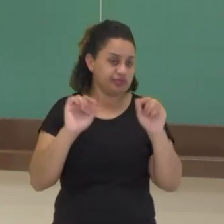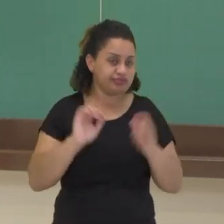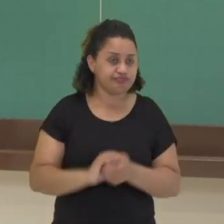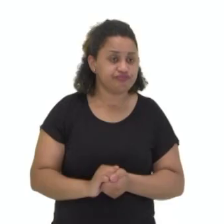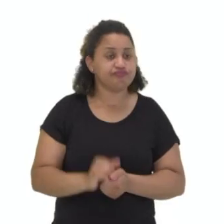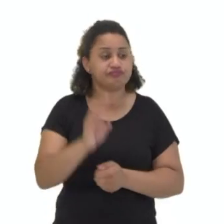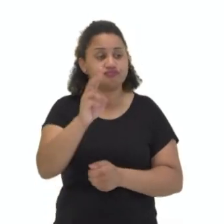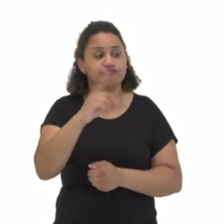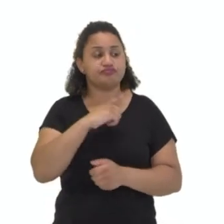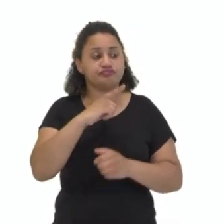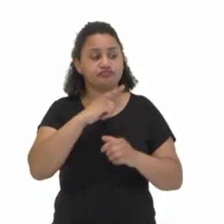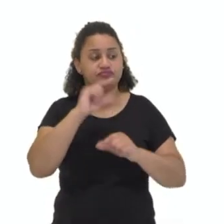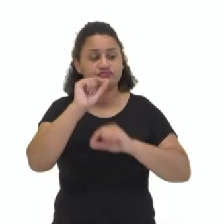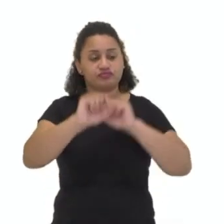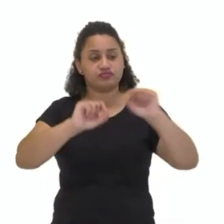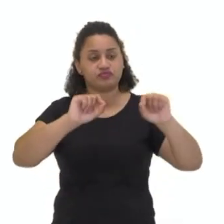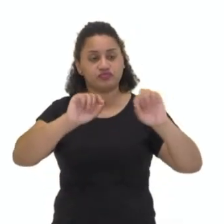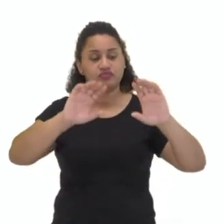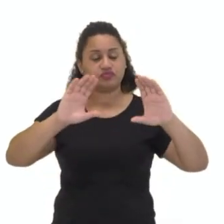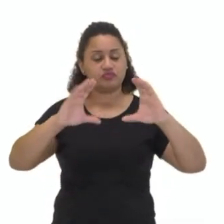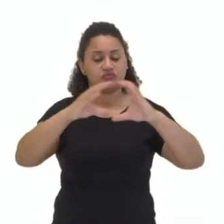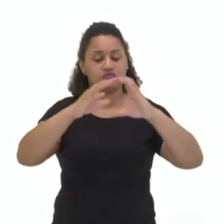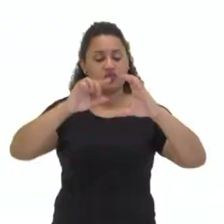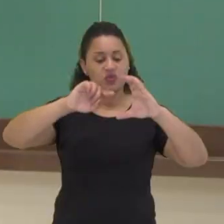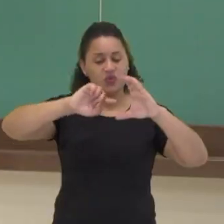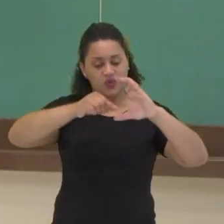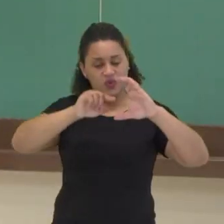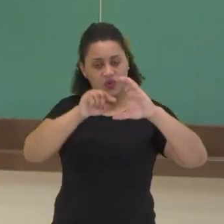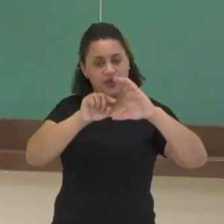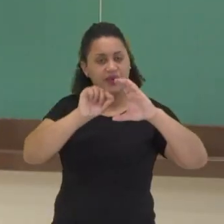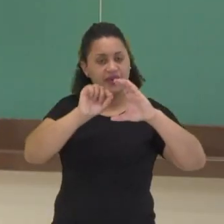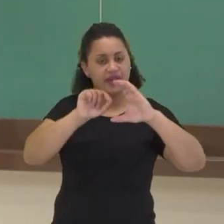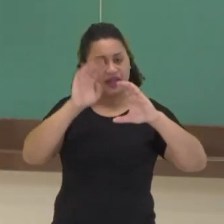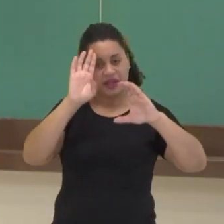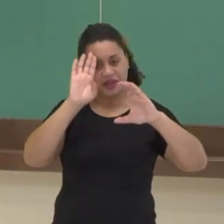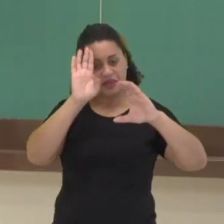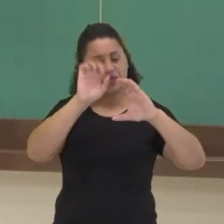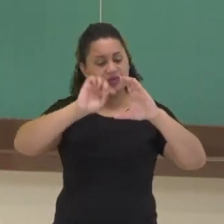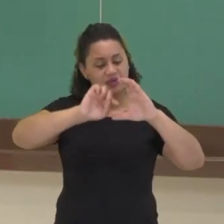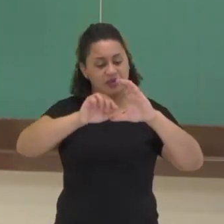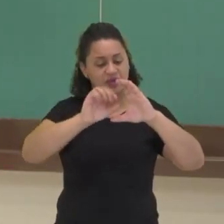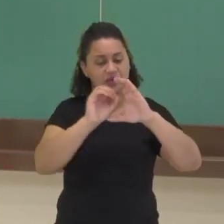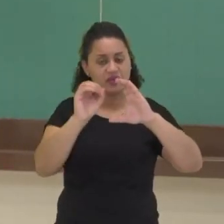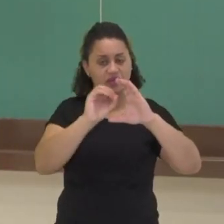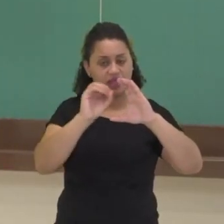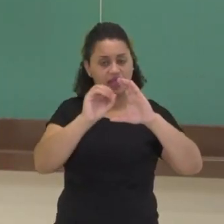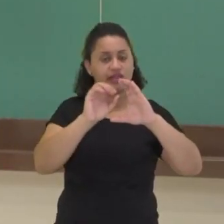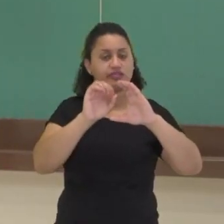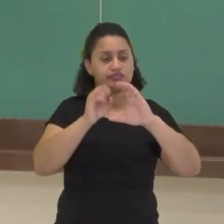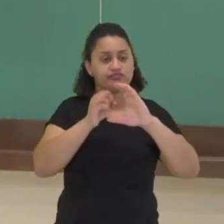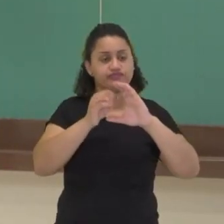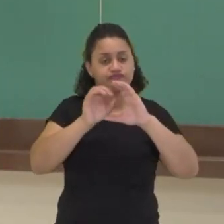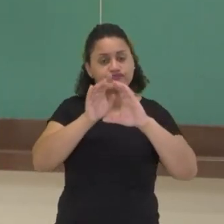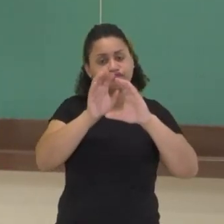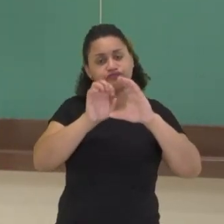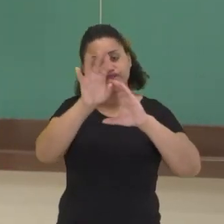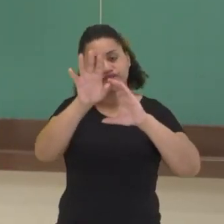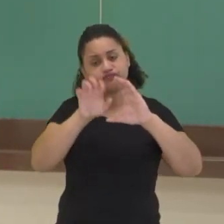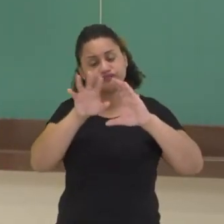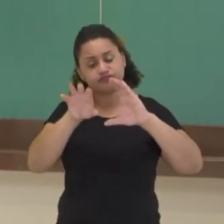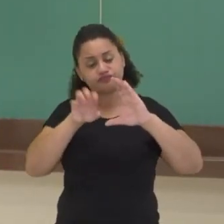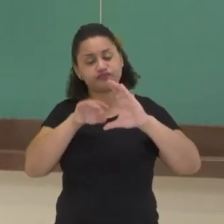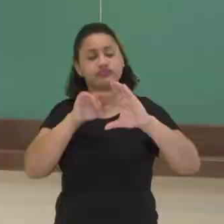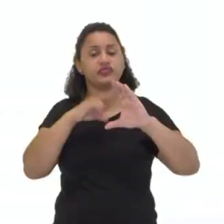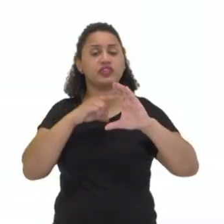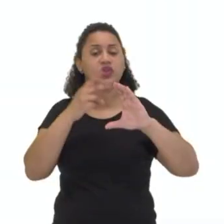partindo aqui do meio do círculo, né, que é o meu ponto zero, até as extremidades eu tenho